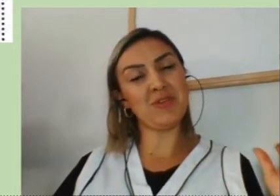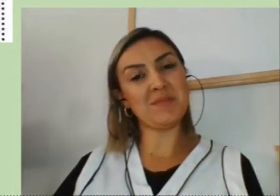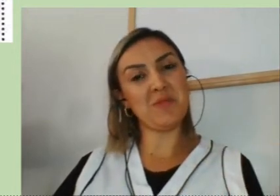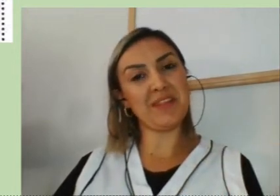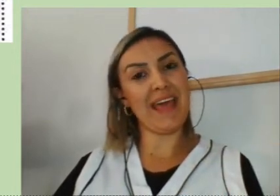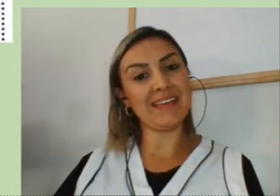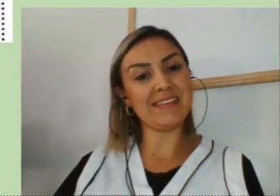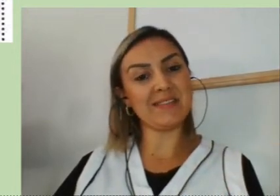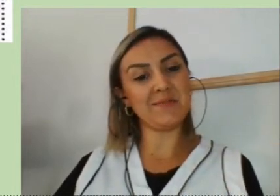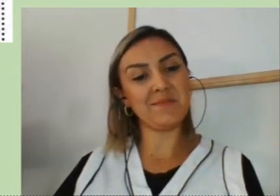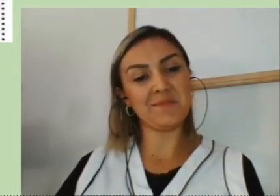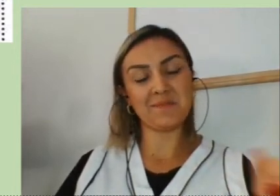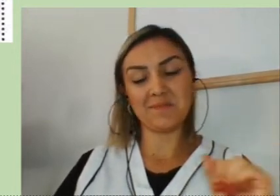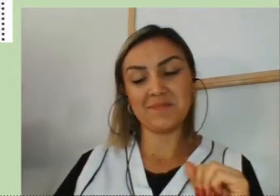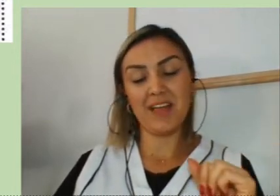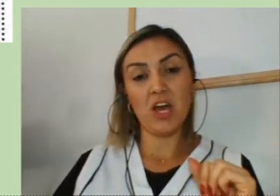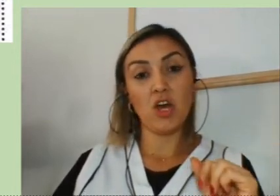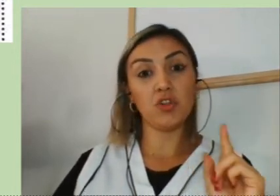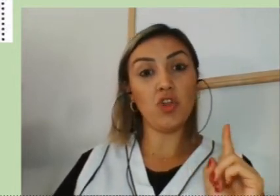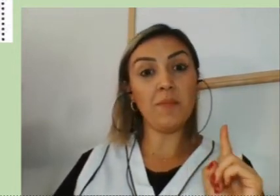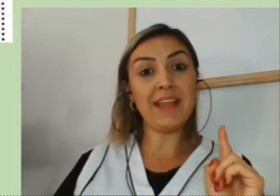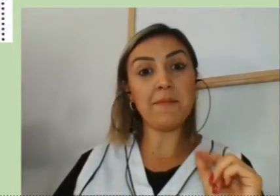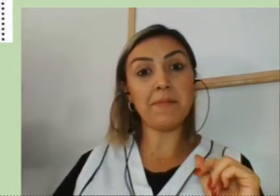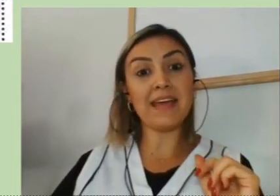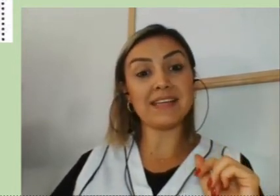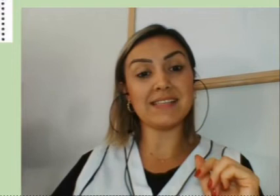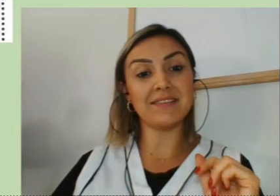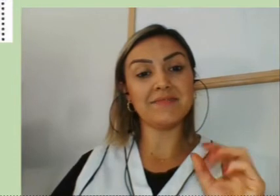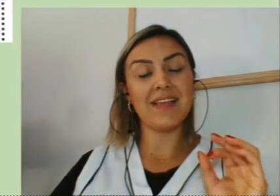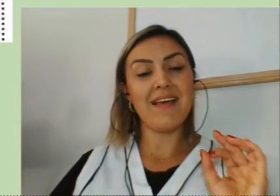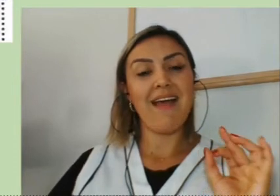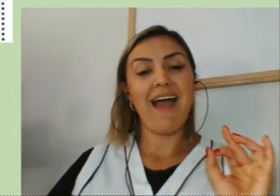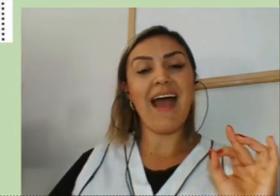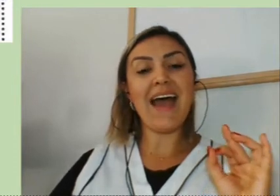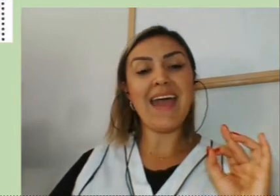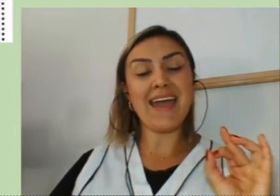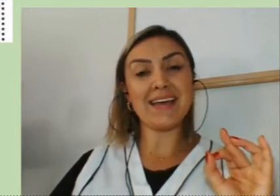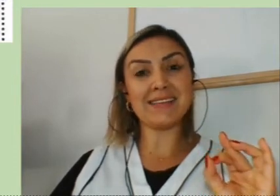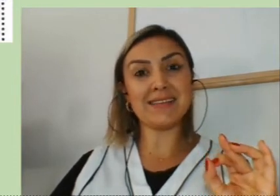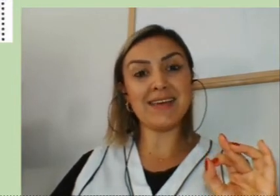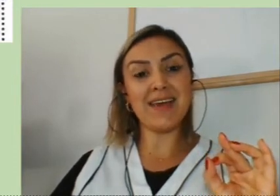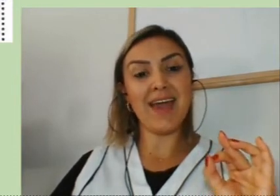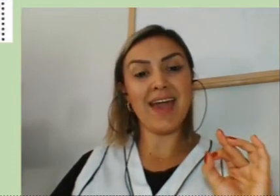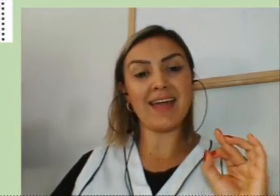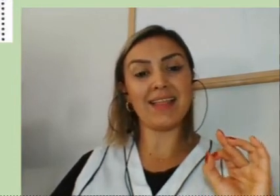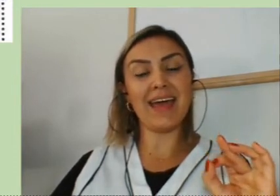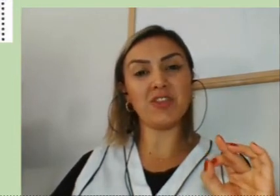de janeiro de 2010. Nome da empresa, AS